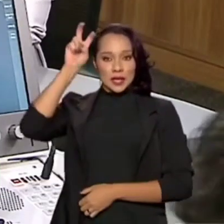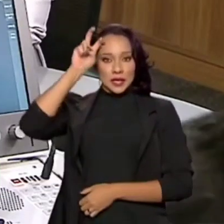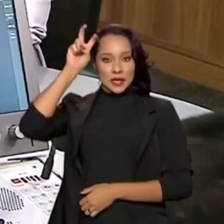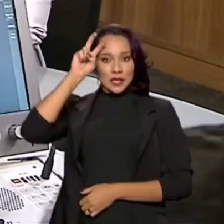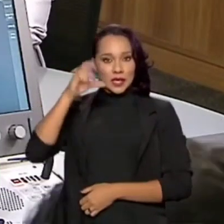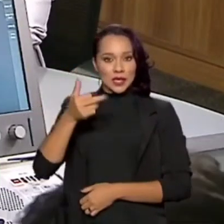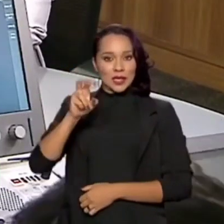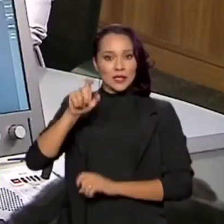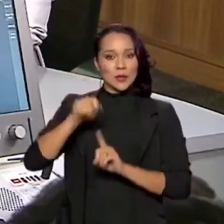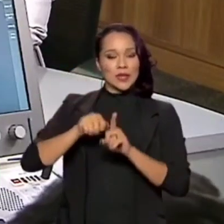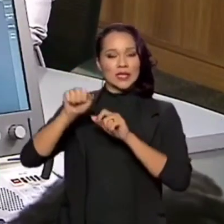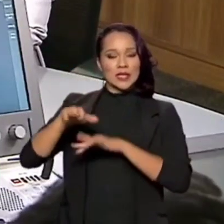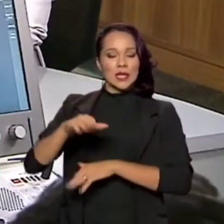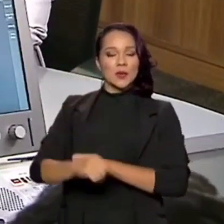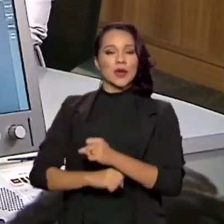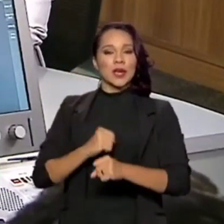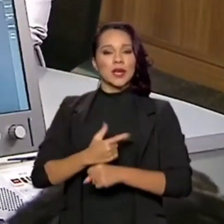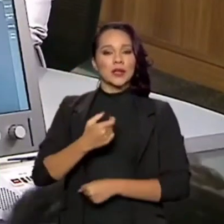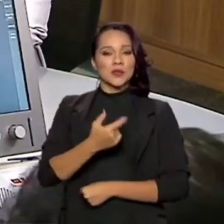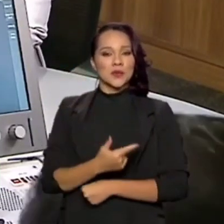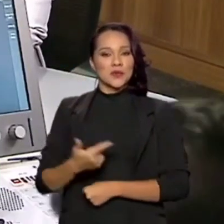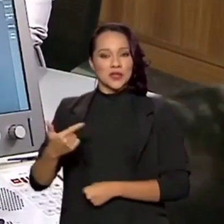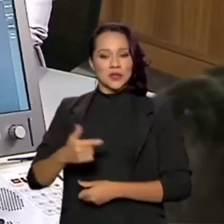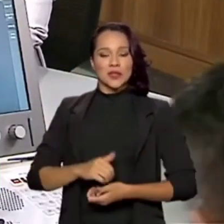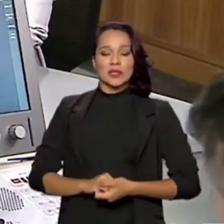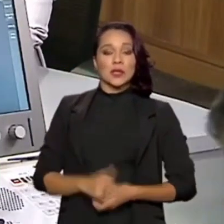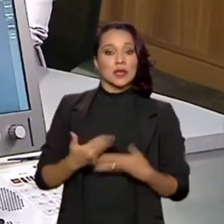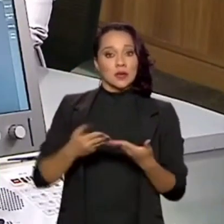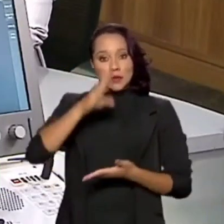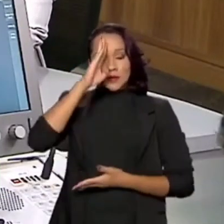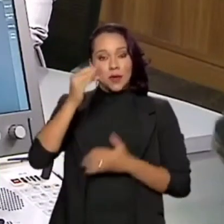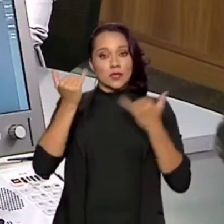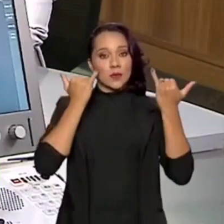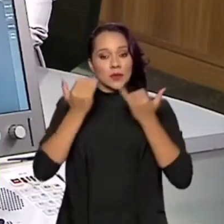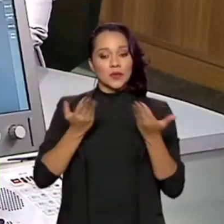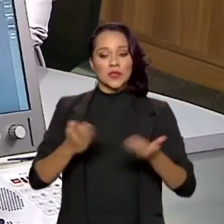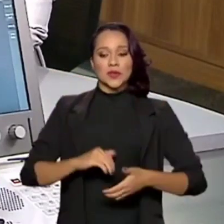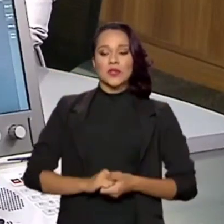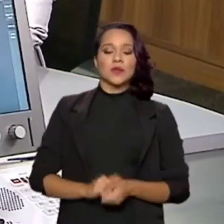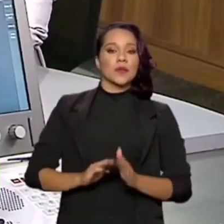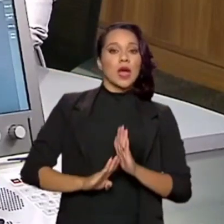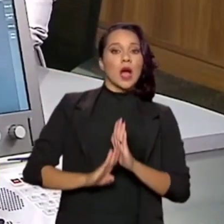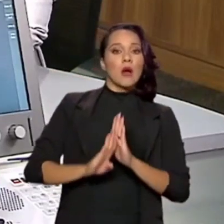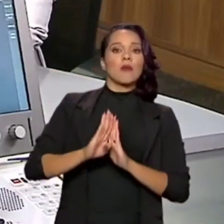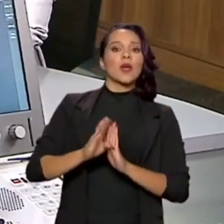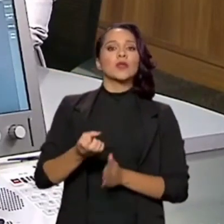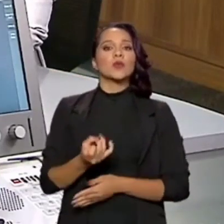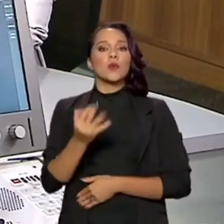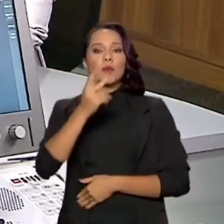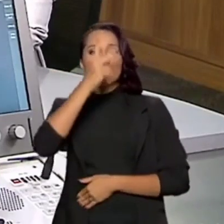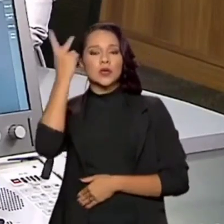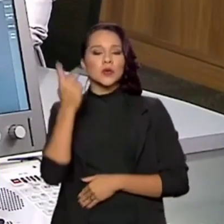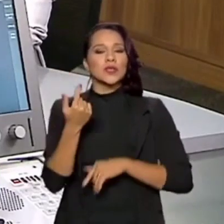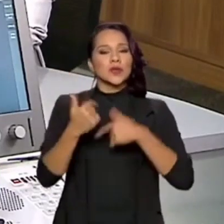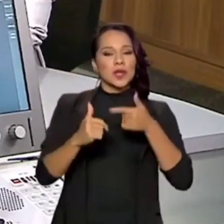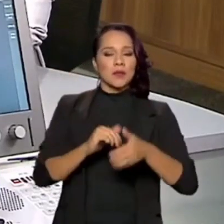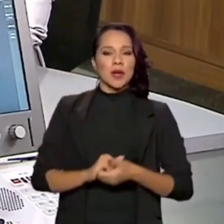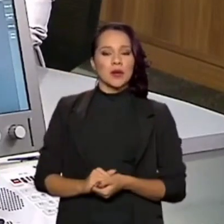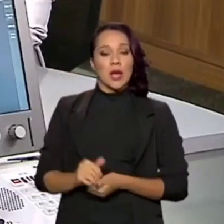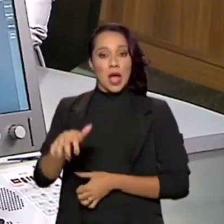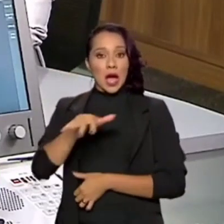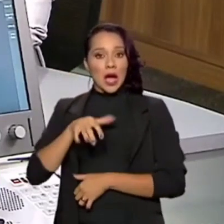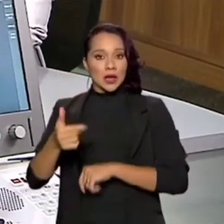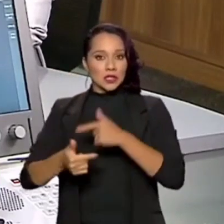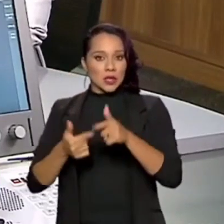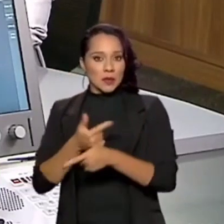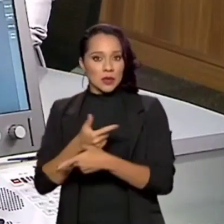quinta-feira, 15 de setembro de 2022. E vamos ao destaque do dia: aumento no número de pessoas empregadas. Alta do setor